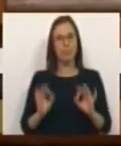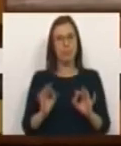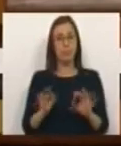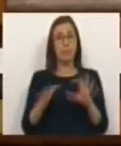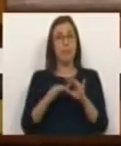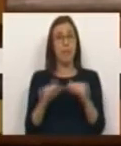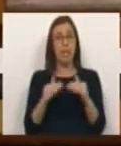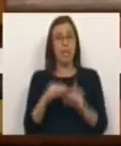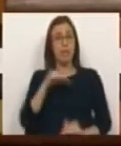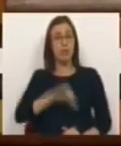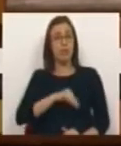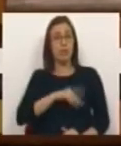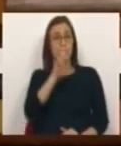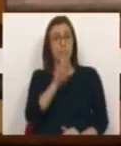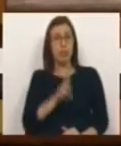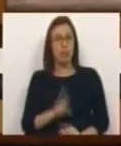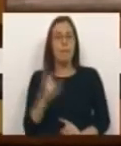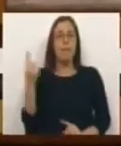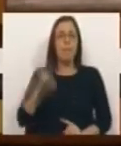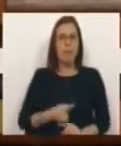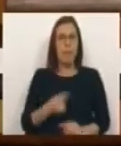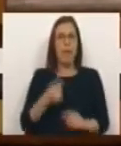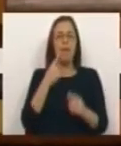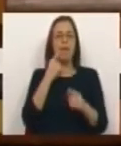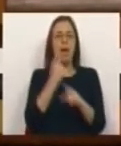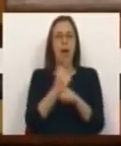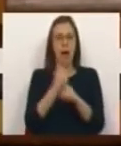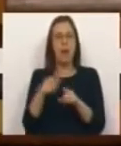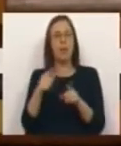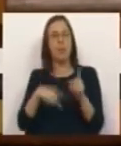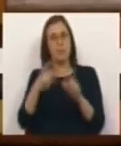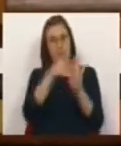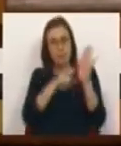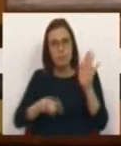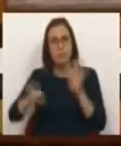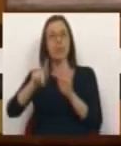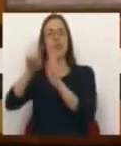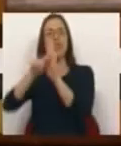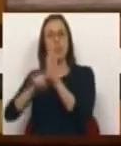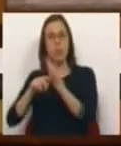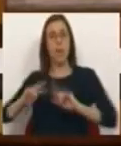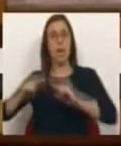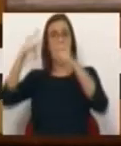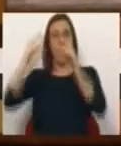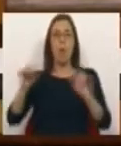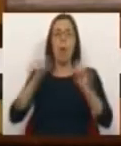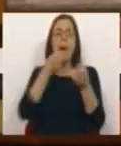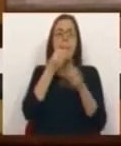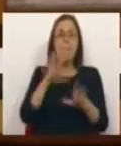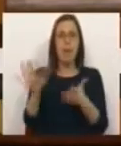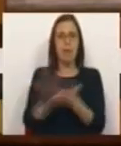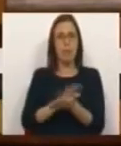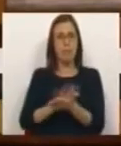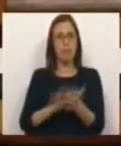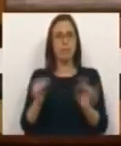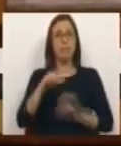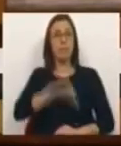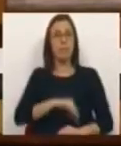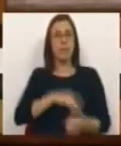termos dos níveis remuneratórios, se deve fazer a remissão para o Estatuto da Carreira, garantindo que não há perda de